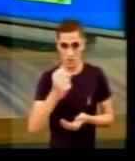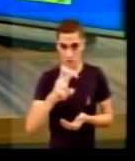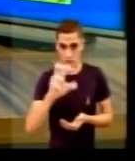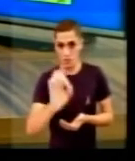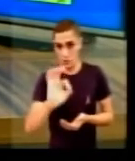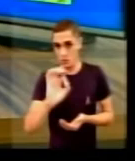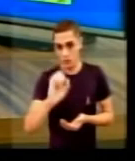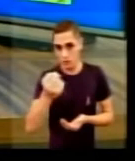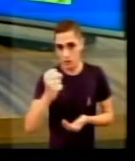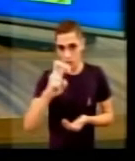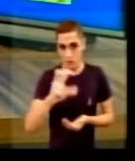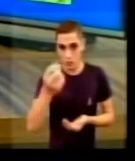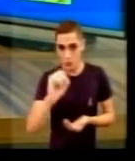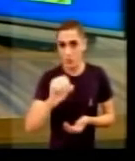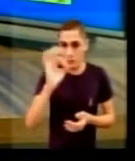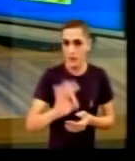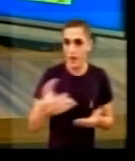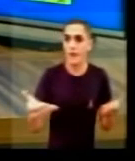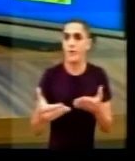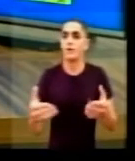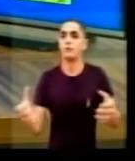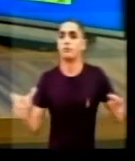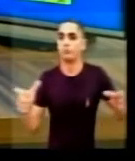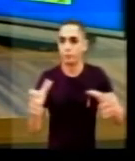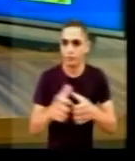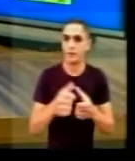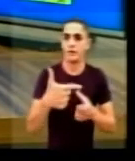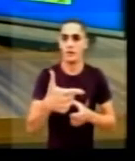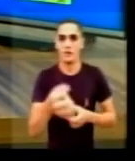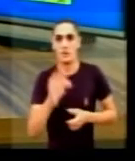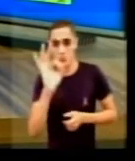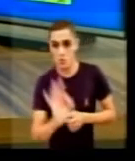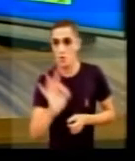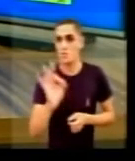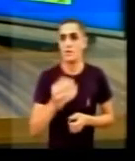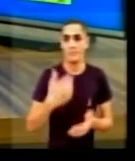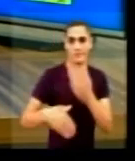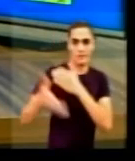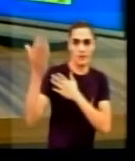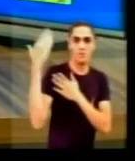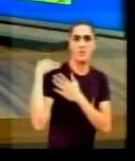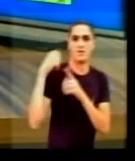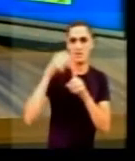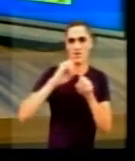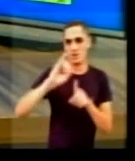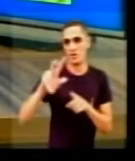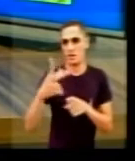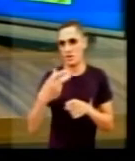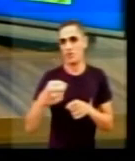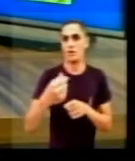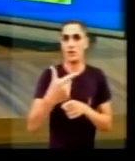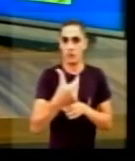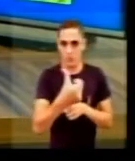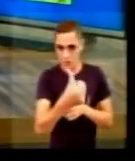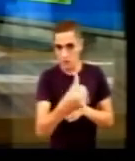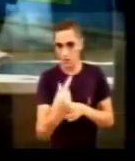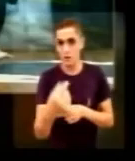de óbito? Volto a afirmar. O que aconteceu de novo? O que foi de diferente?